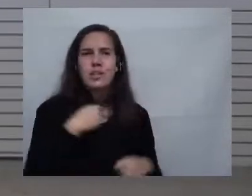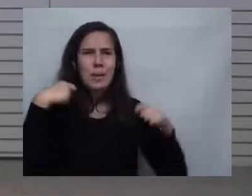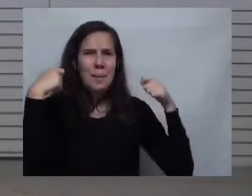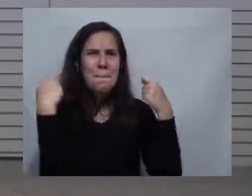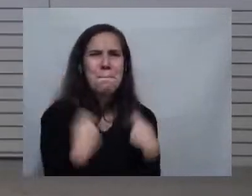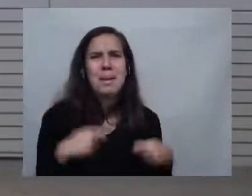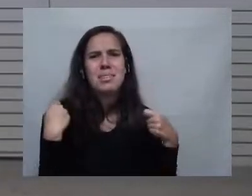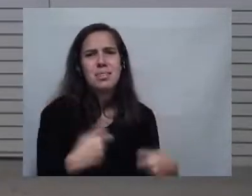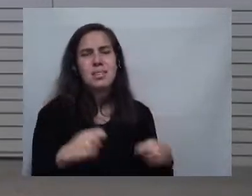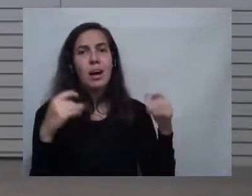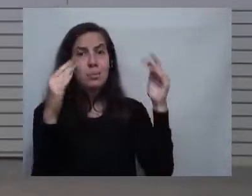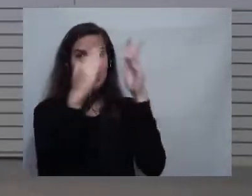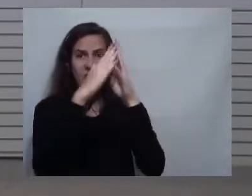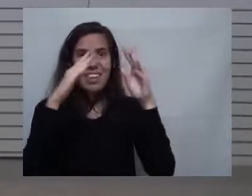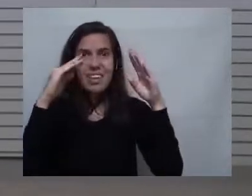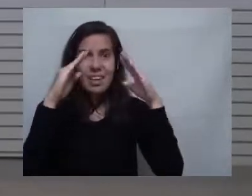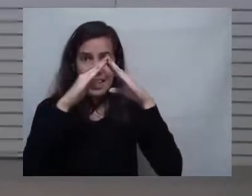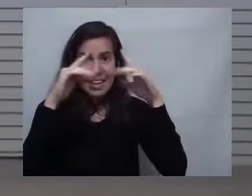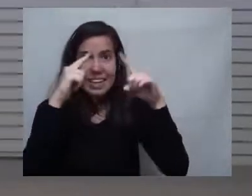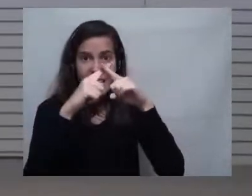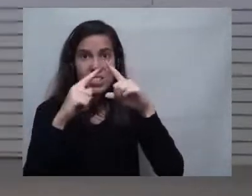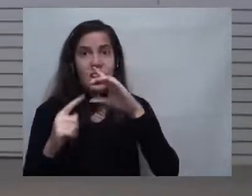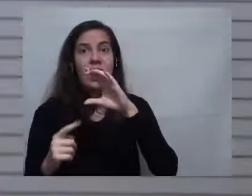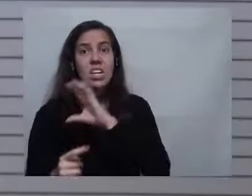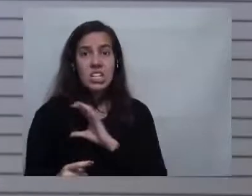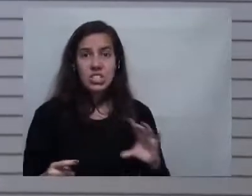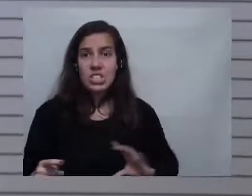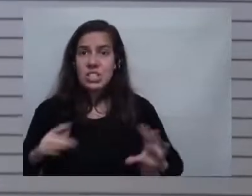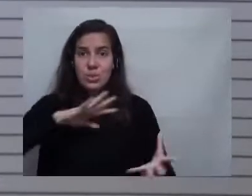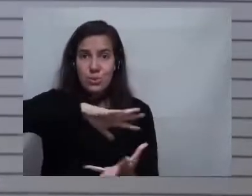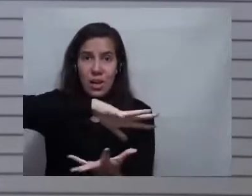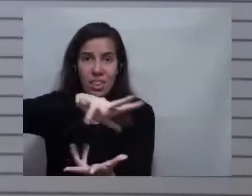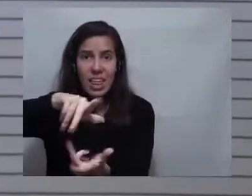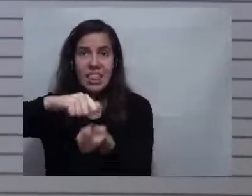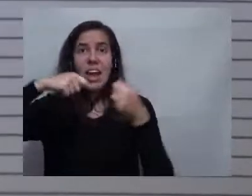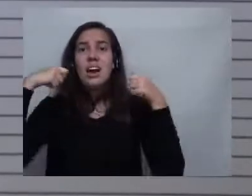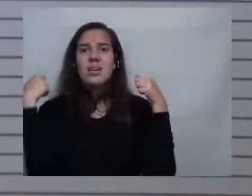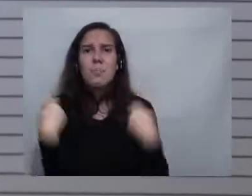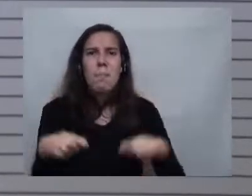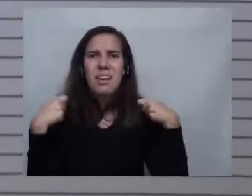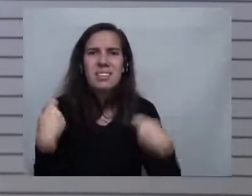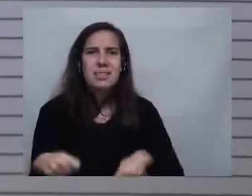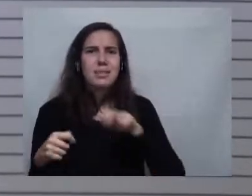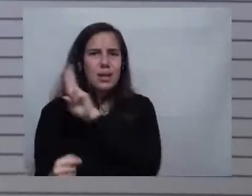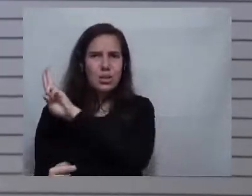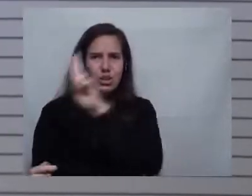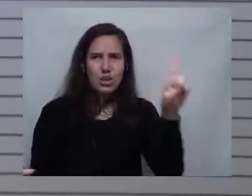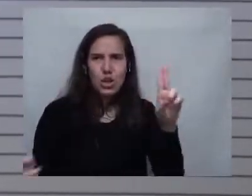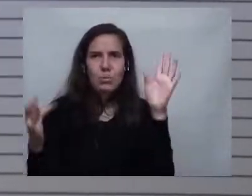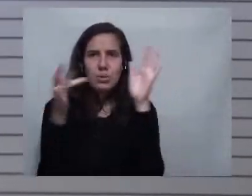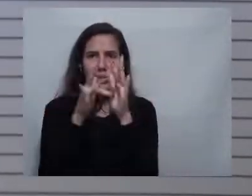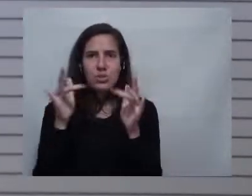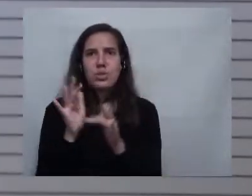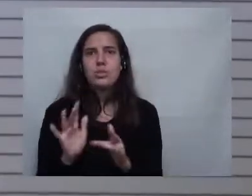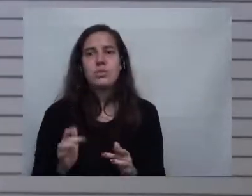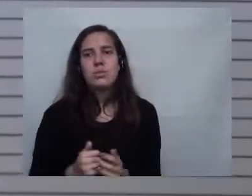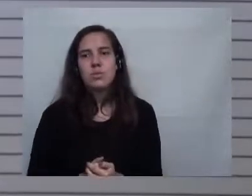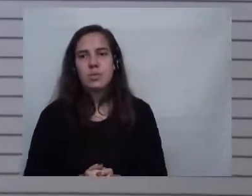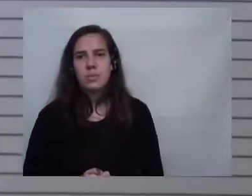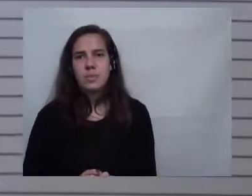para Igreja de Cristo na terra porque nos parece que cada dia mais o evangelho está sendo para resolver coisas